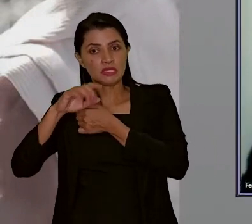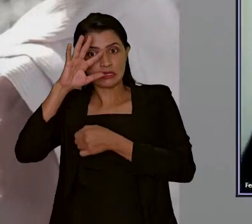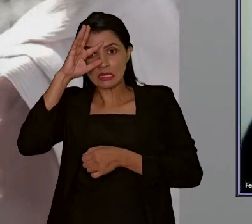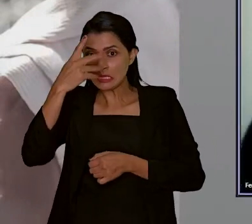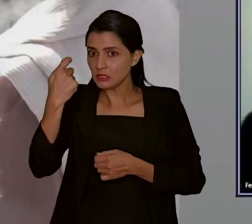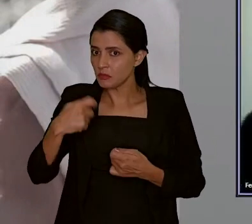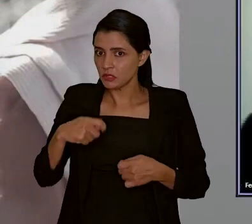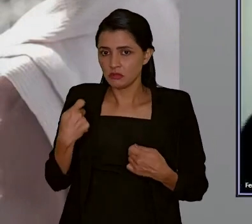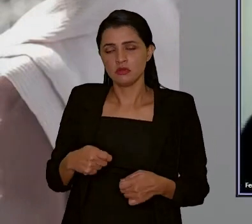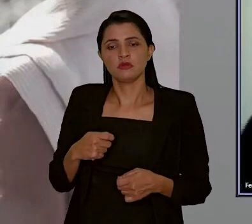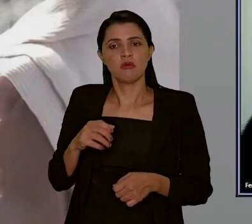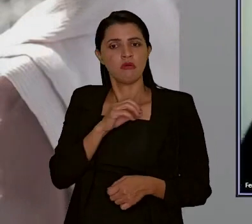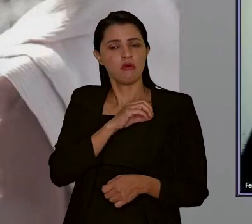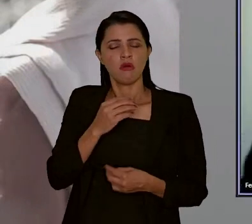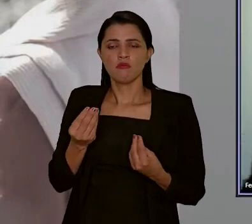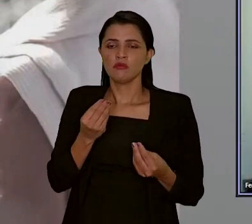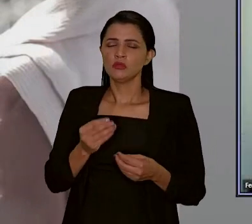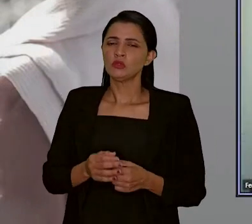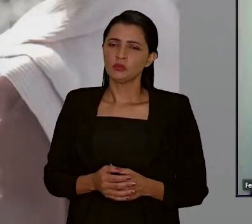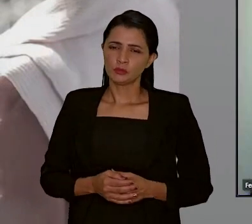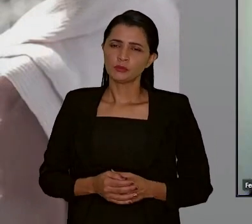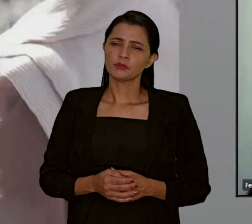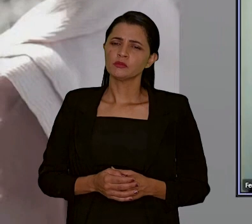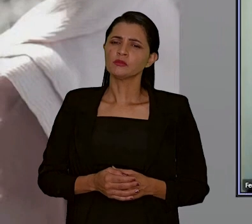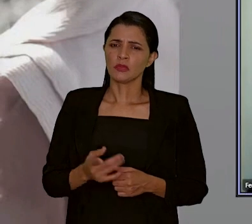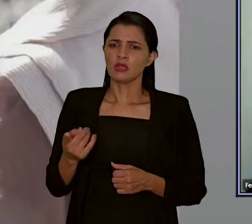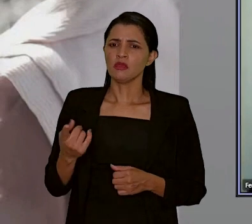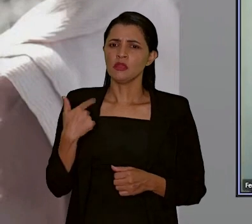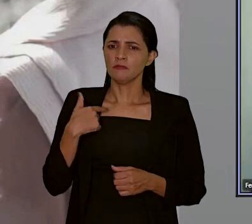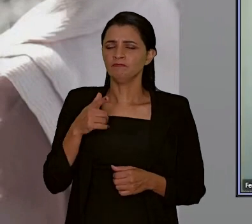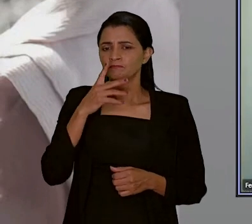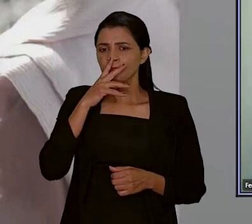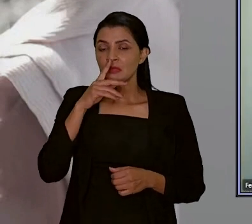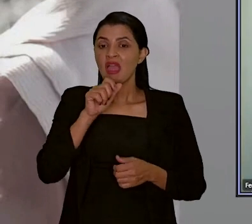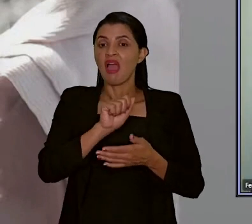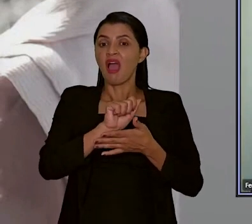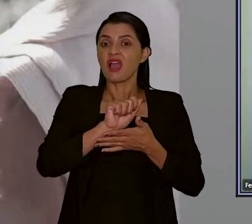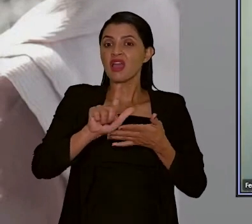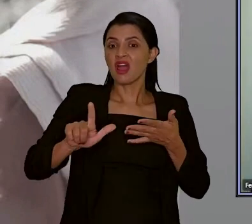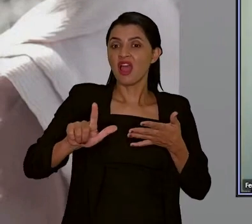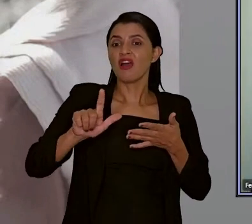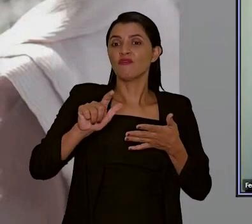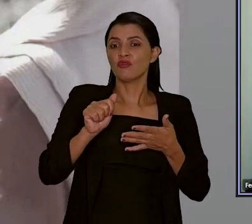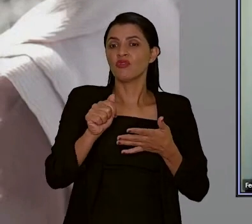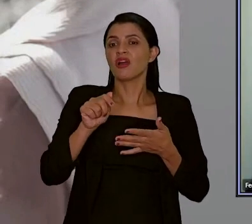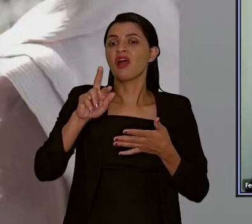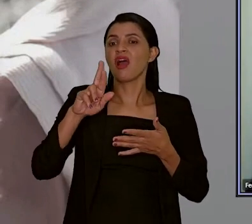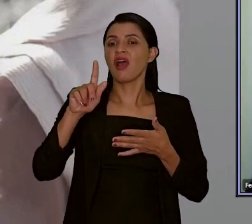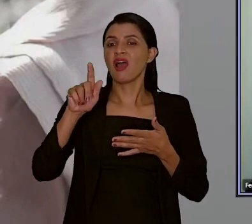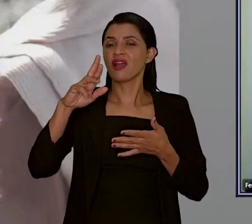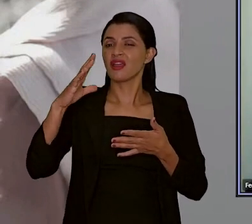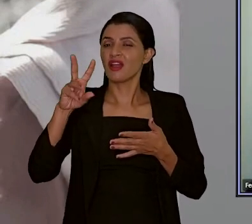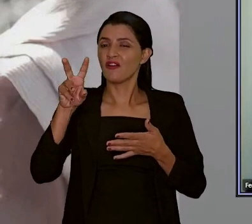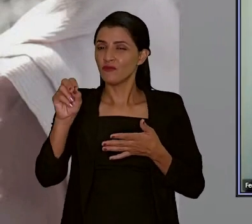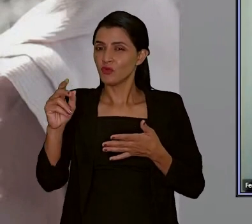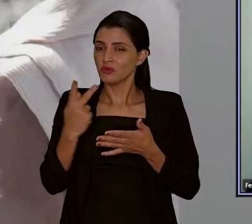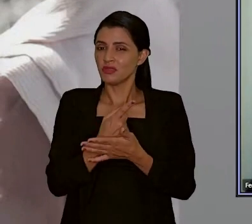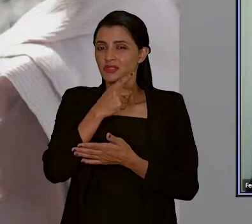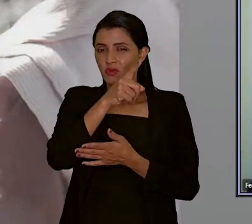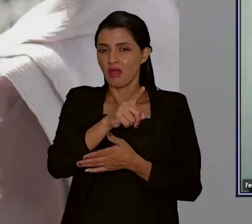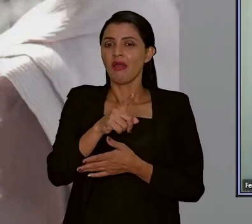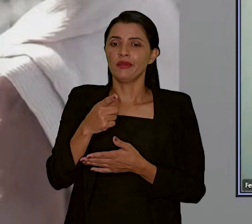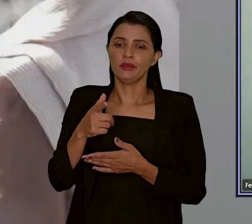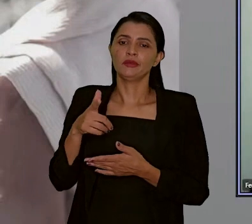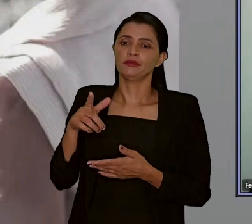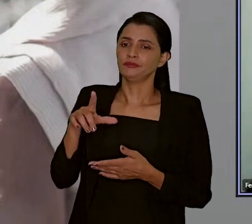E chegou um agravo no tribunal e a Advocacia da União, né, preocupada, disse, olha, nós temos um